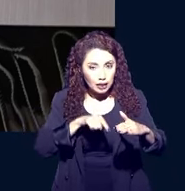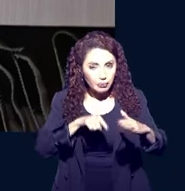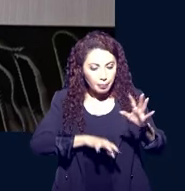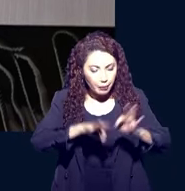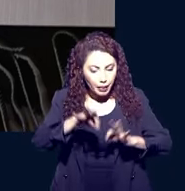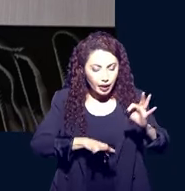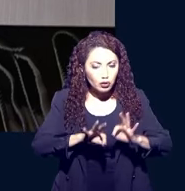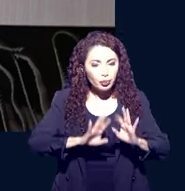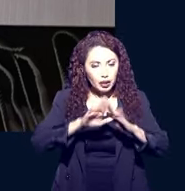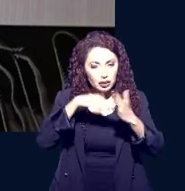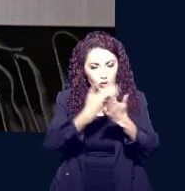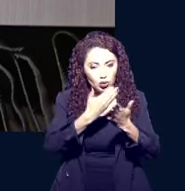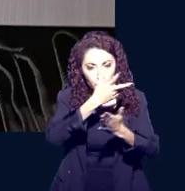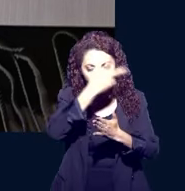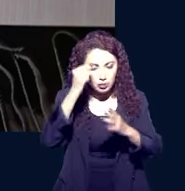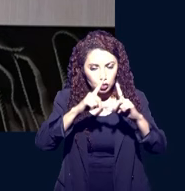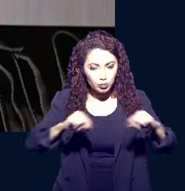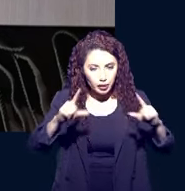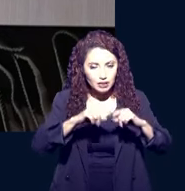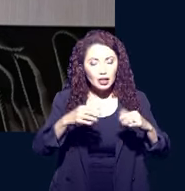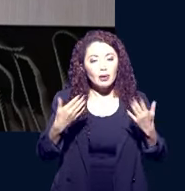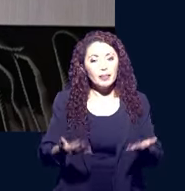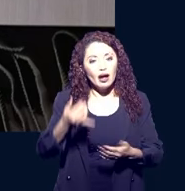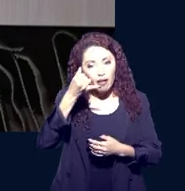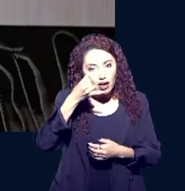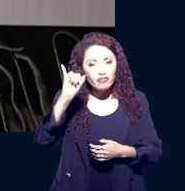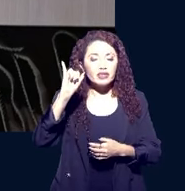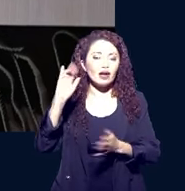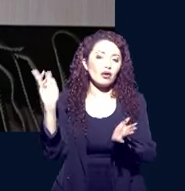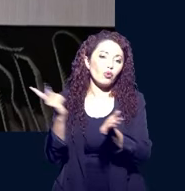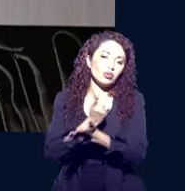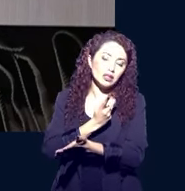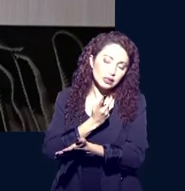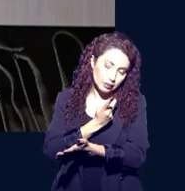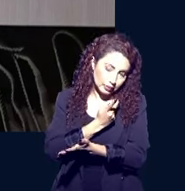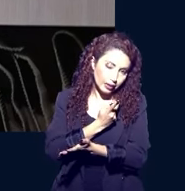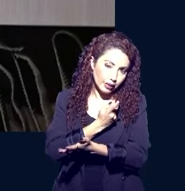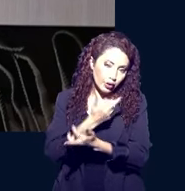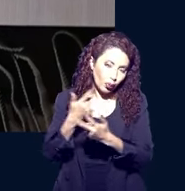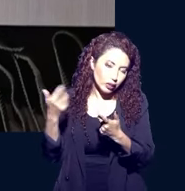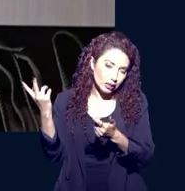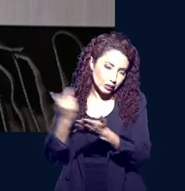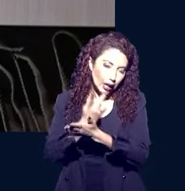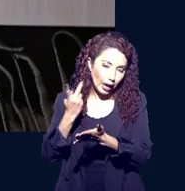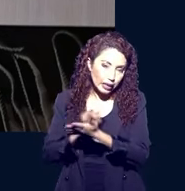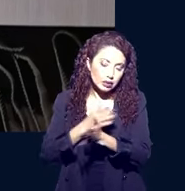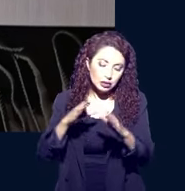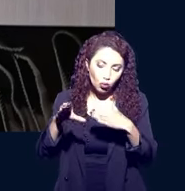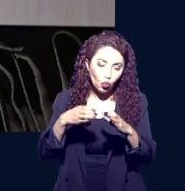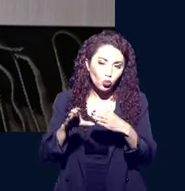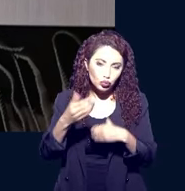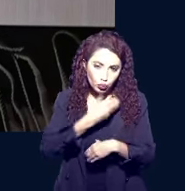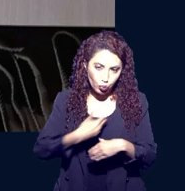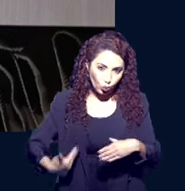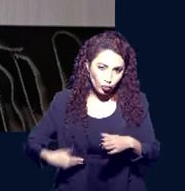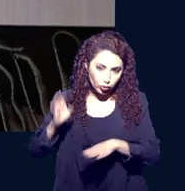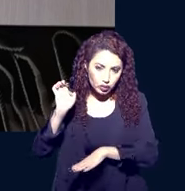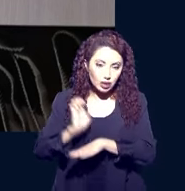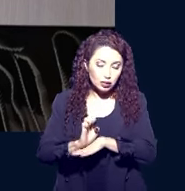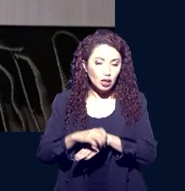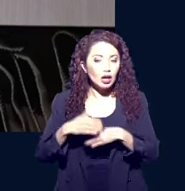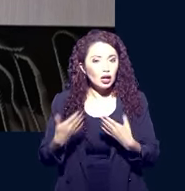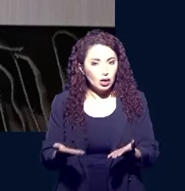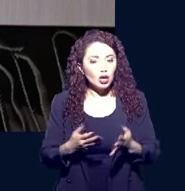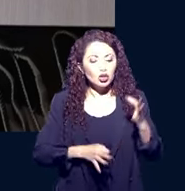Brasília para impedir que coisas erradas aconteçam em alguns concursos públicos estaduais os tribunais continuam a ter